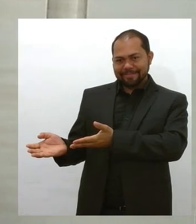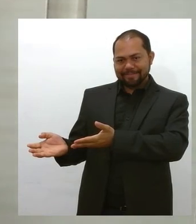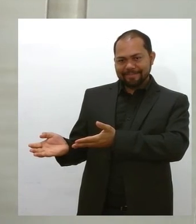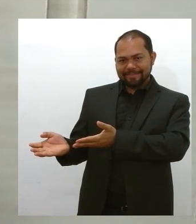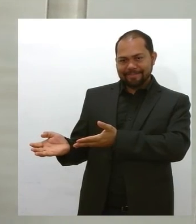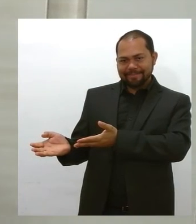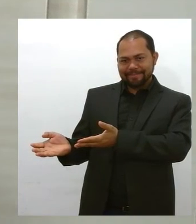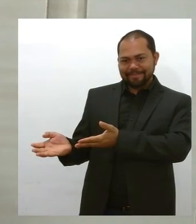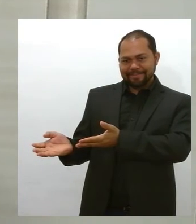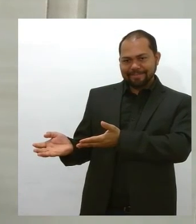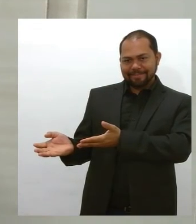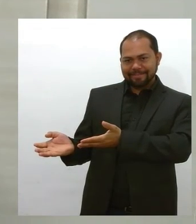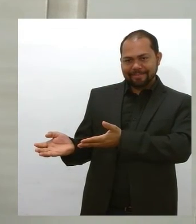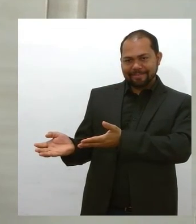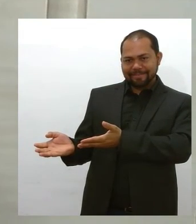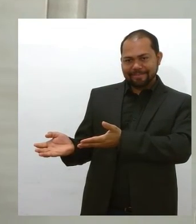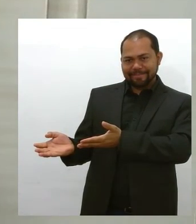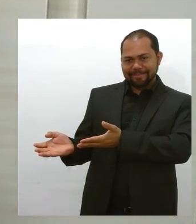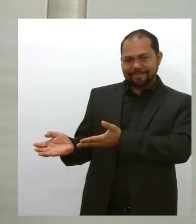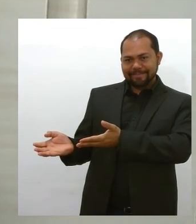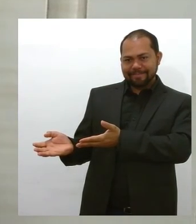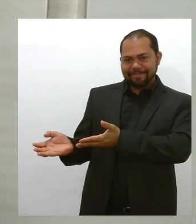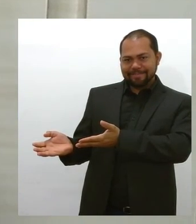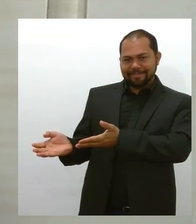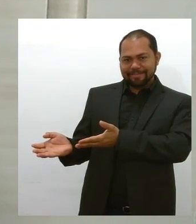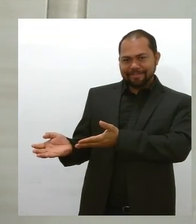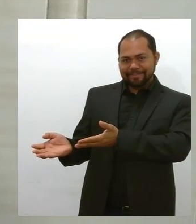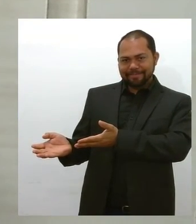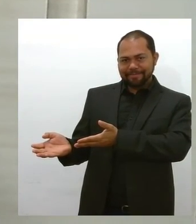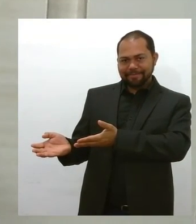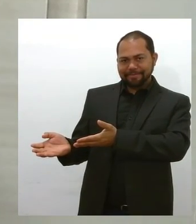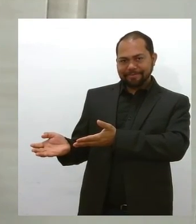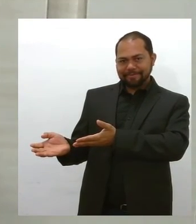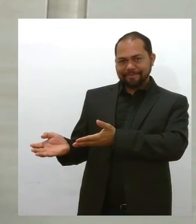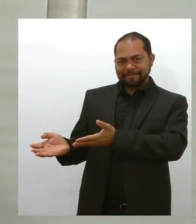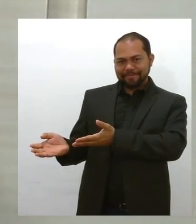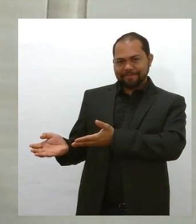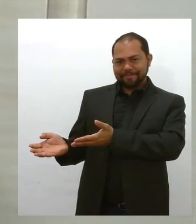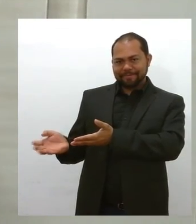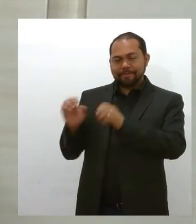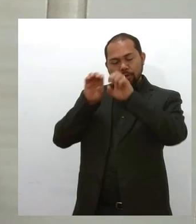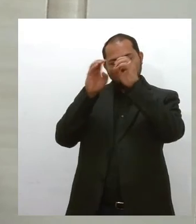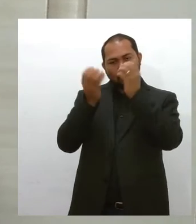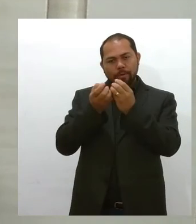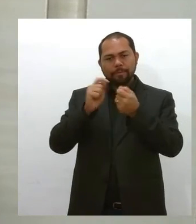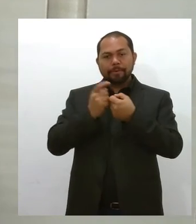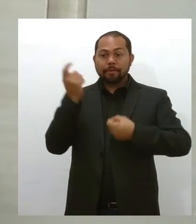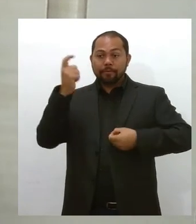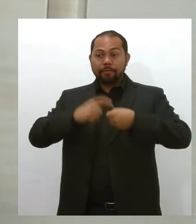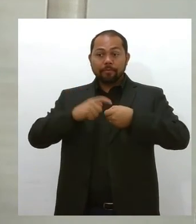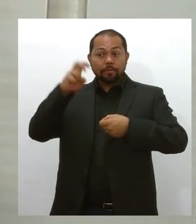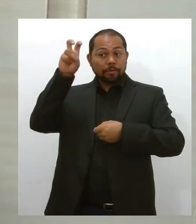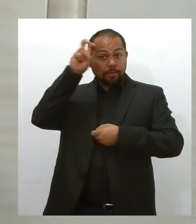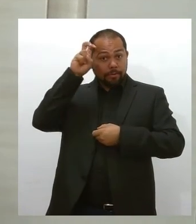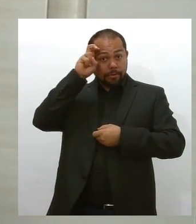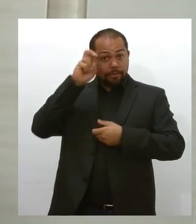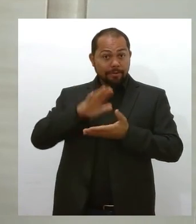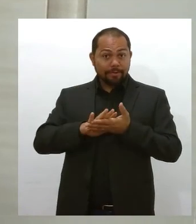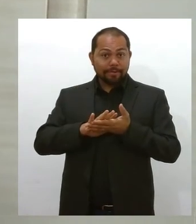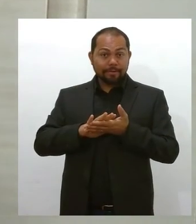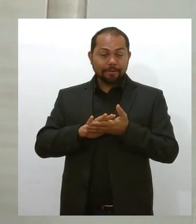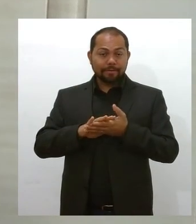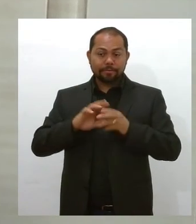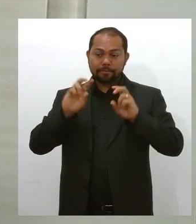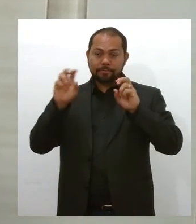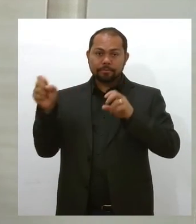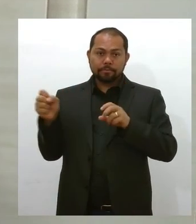QR Code que aparece do seu lado esquerdo, no canto inferior da tela. O Congresso em Pauta volta na quinta-feira, tratando aí do projeto de